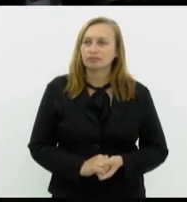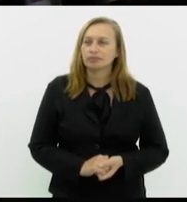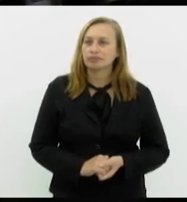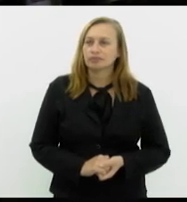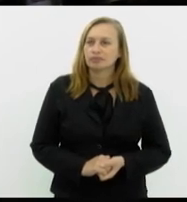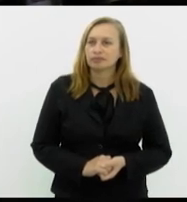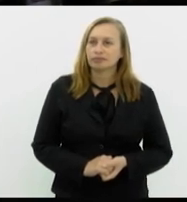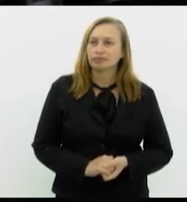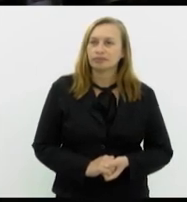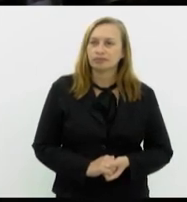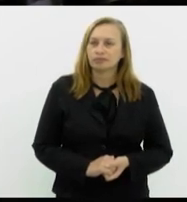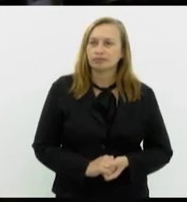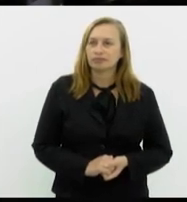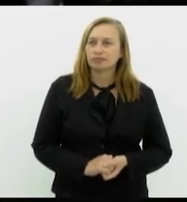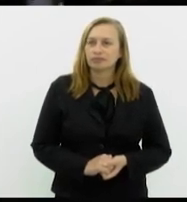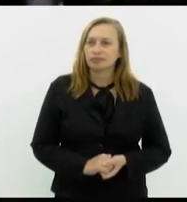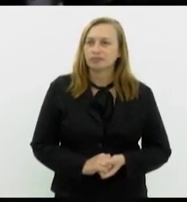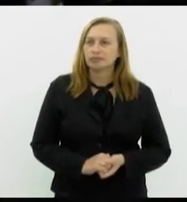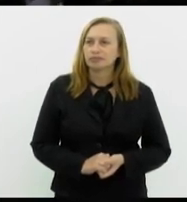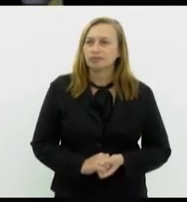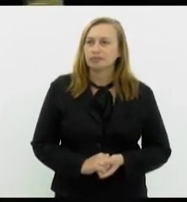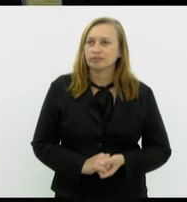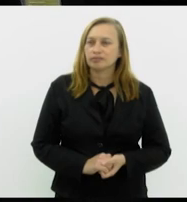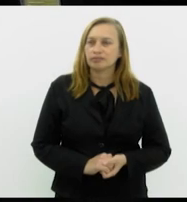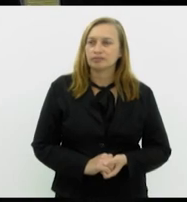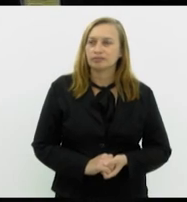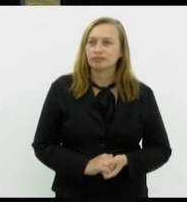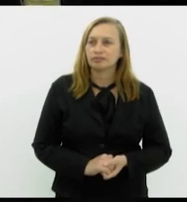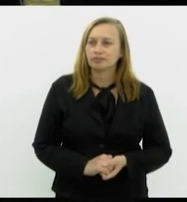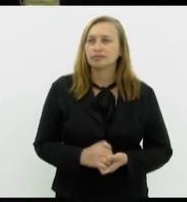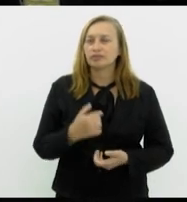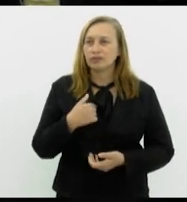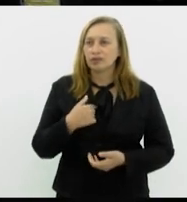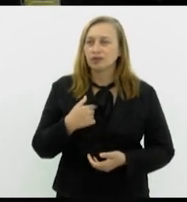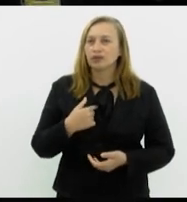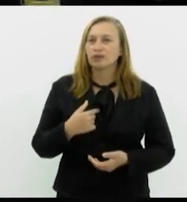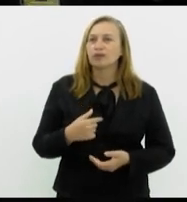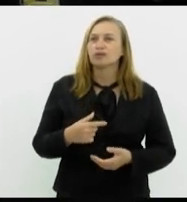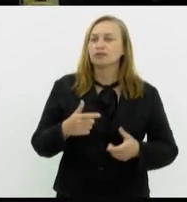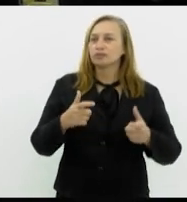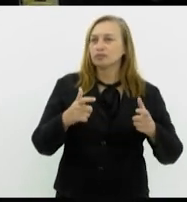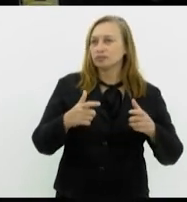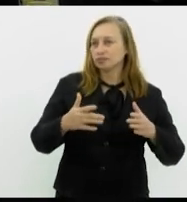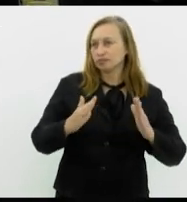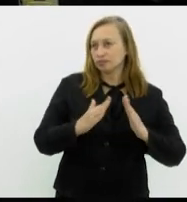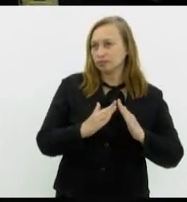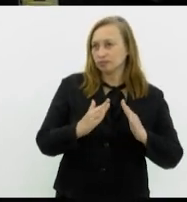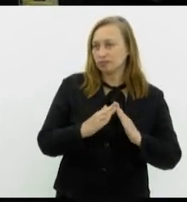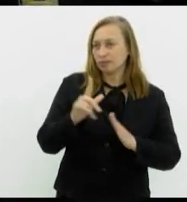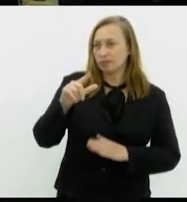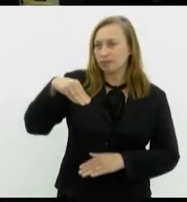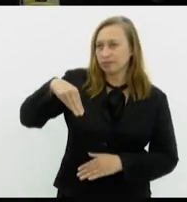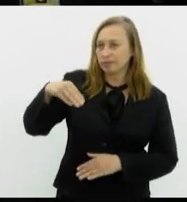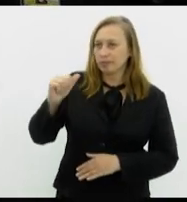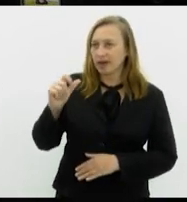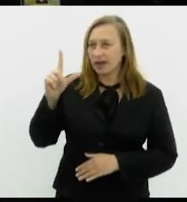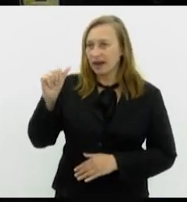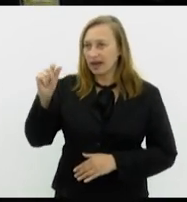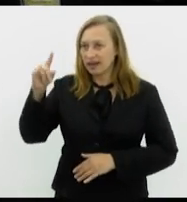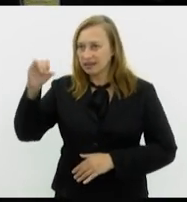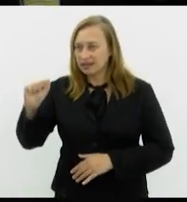is an association of Southeast Asian nations. Eu sou da Malásia, um lugar bem distante lá no Sudeste